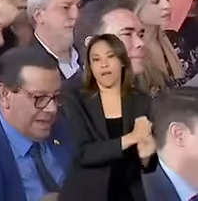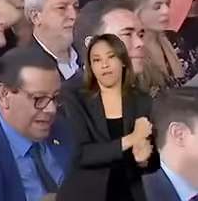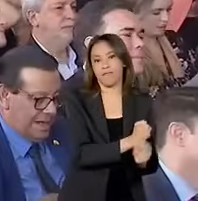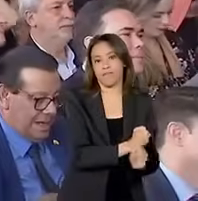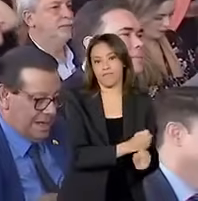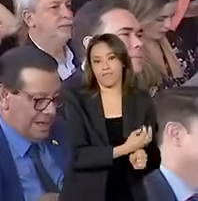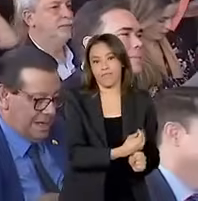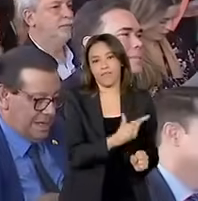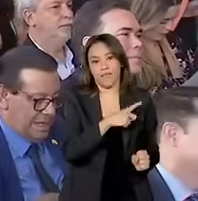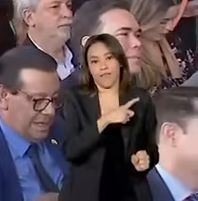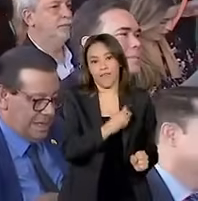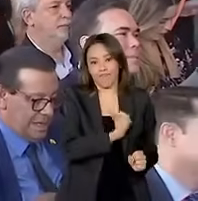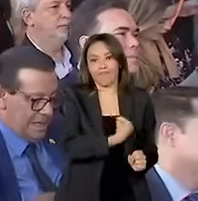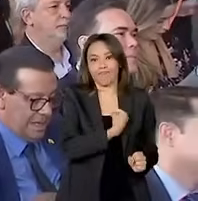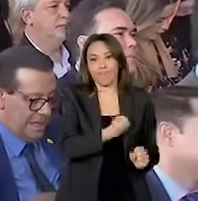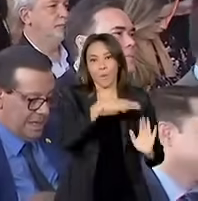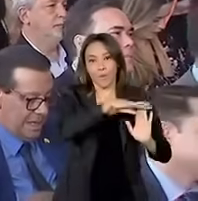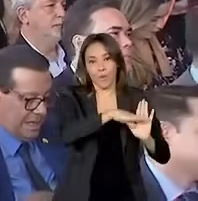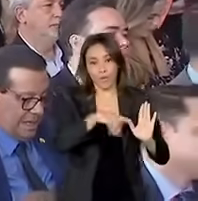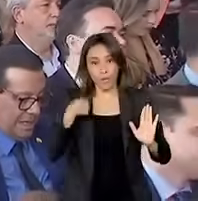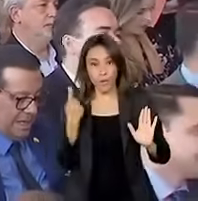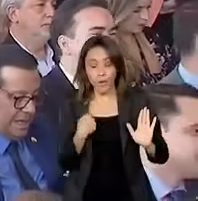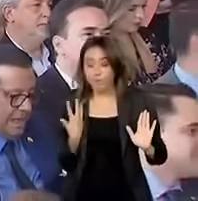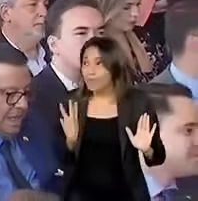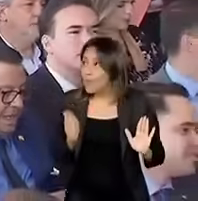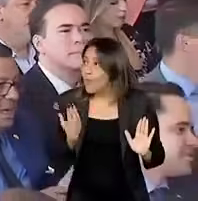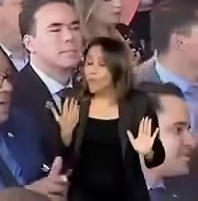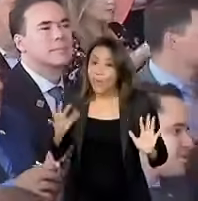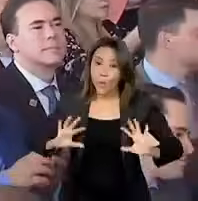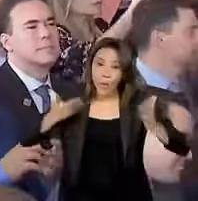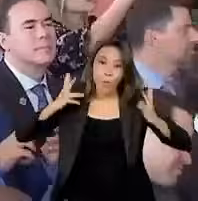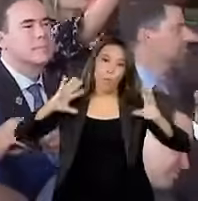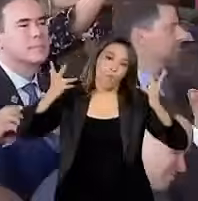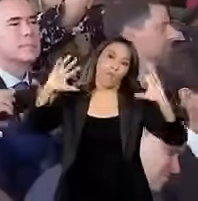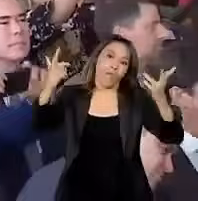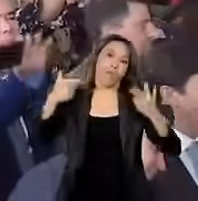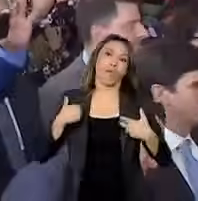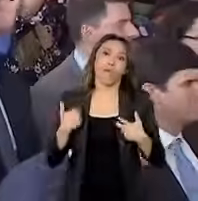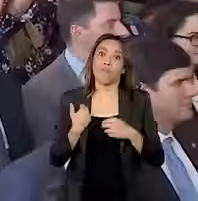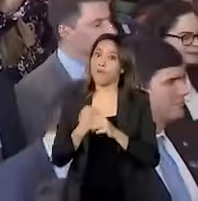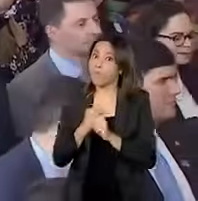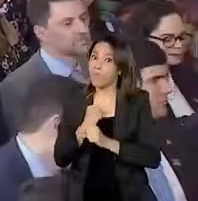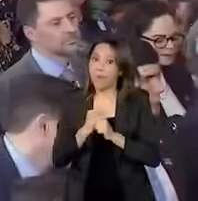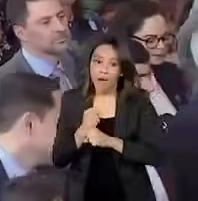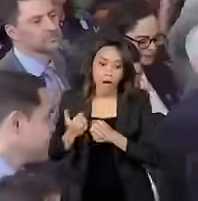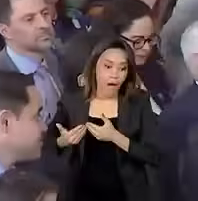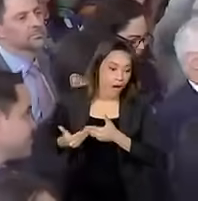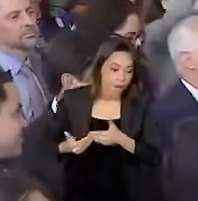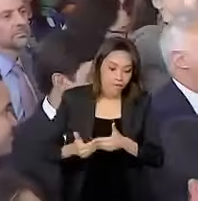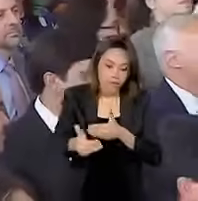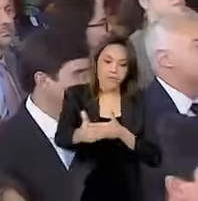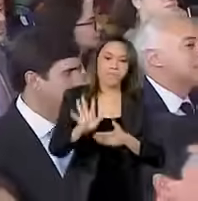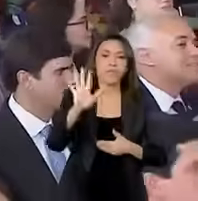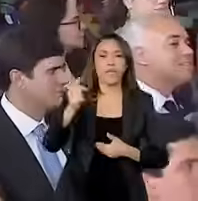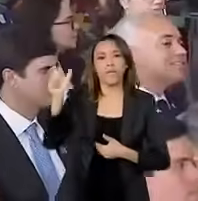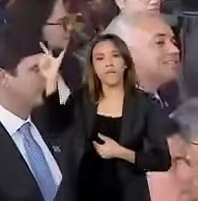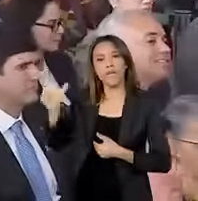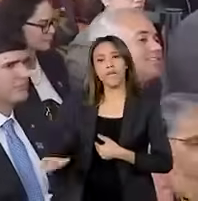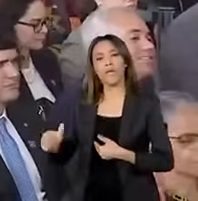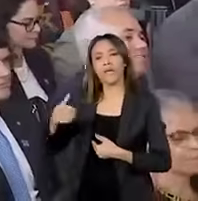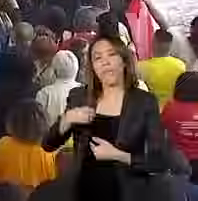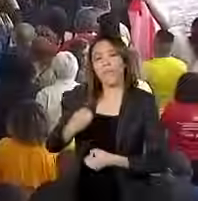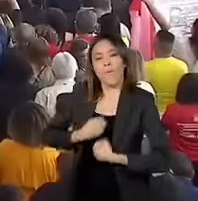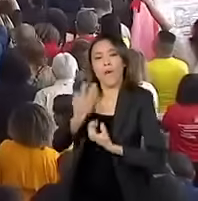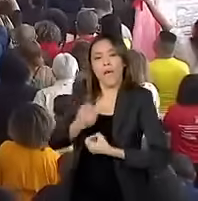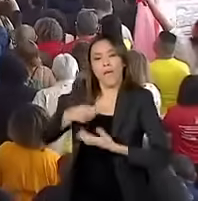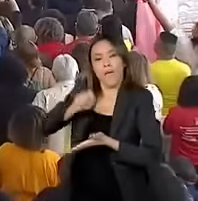E a gente tem muito a comemorar. Foram 15 anos de muito avanço. Mas tem um poeta, cantor da minha